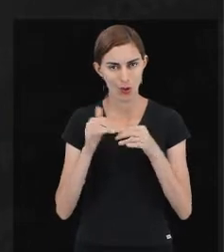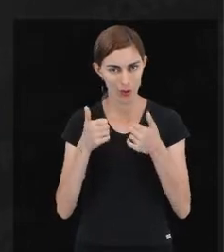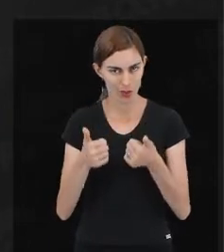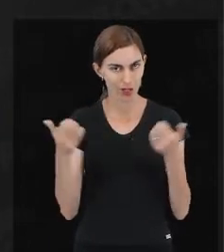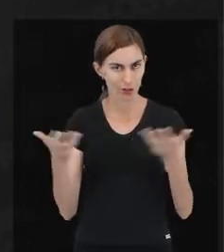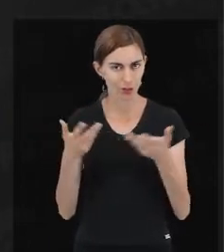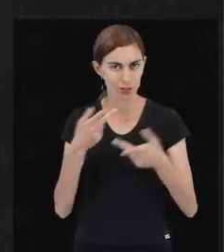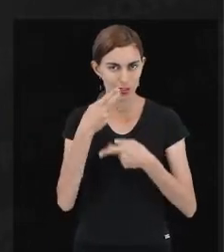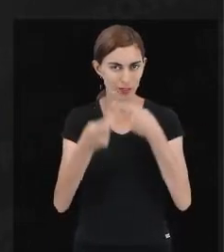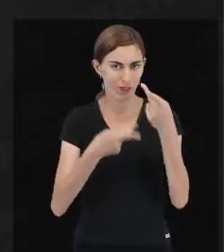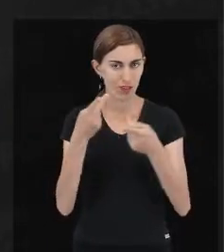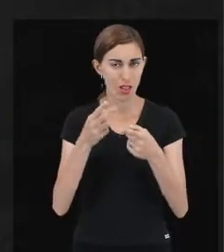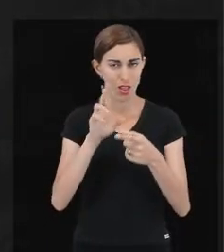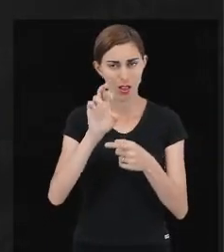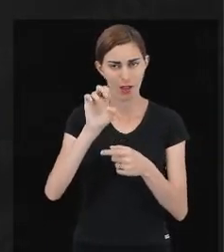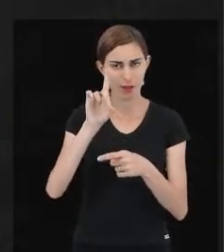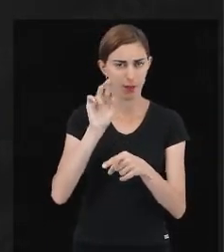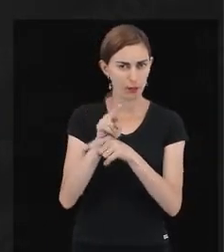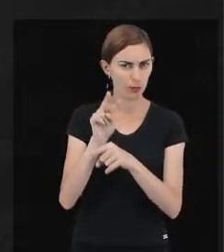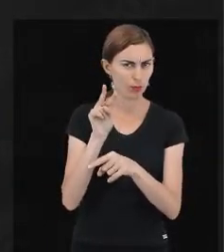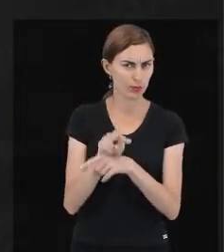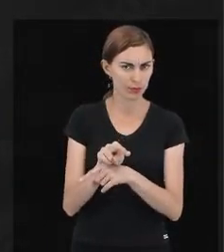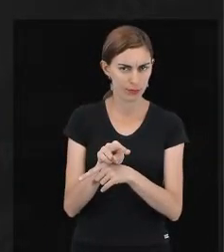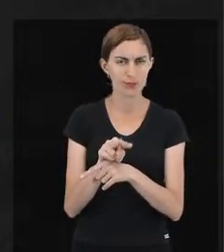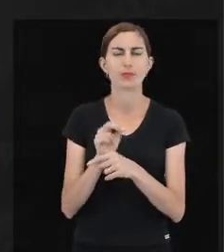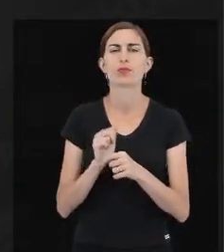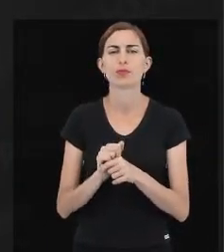Olá! Hoje iremos falar sobre rede de proteção.